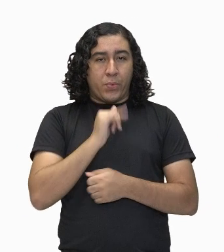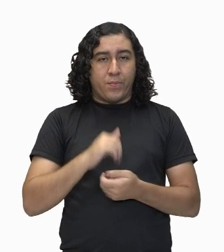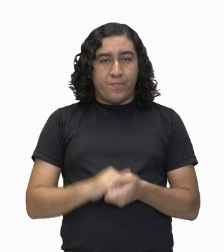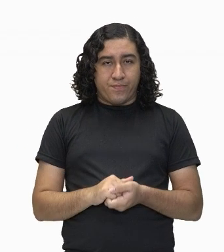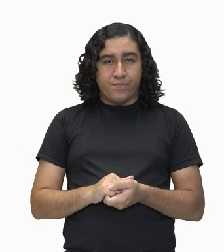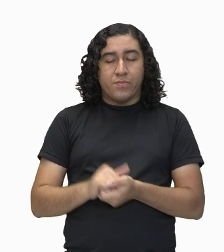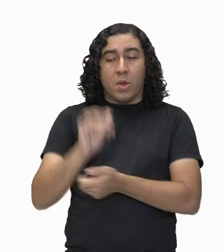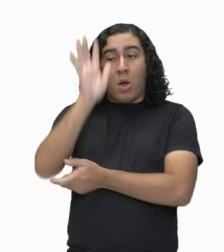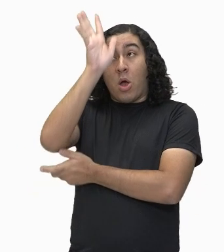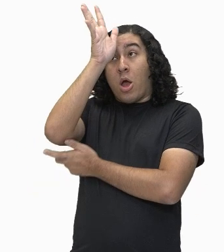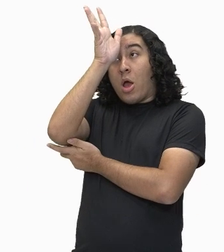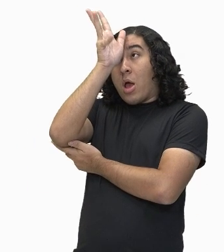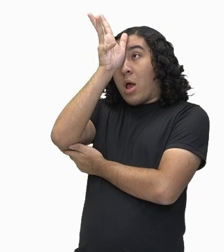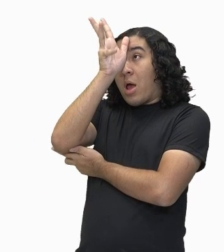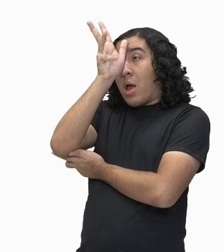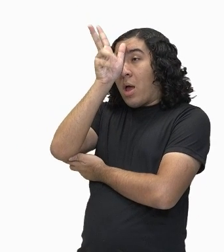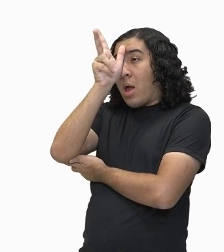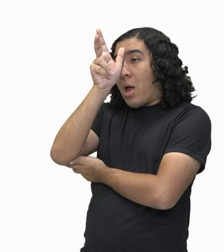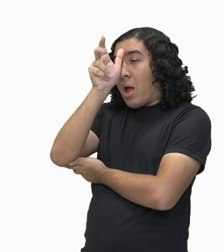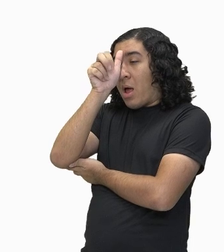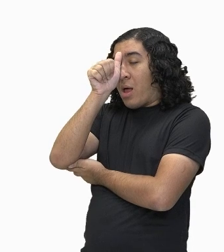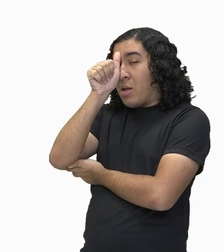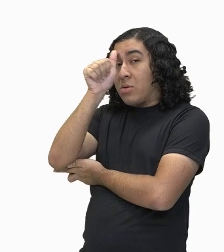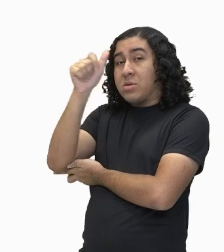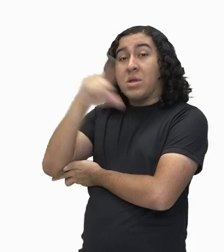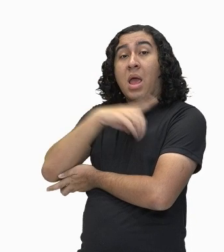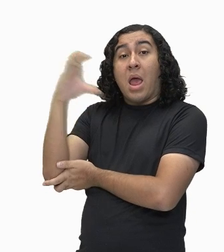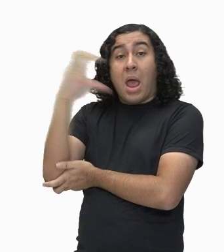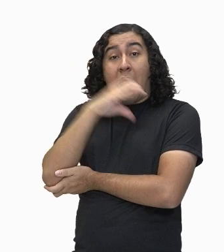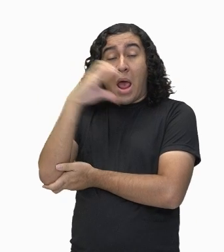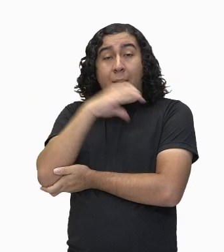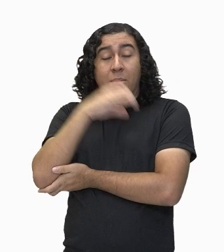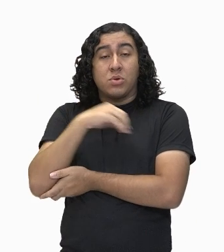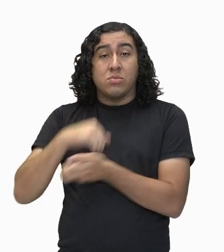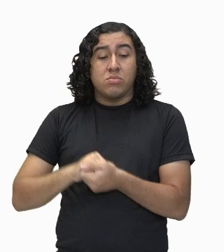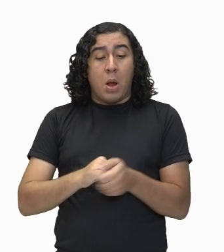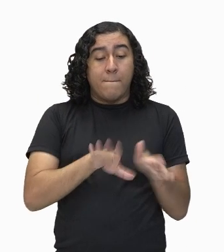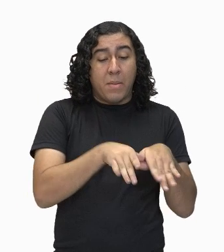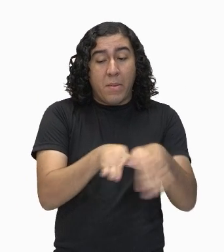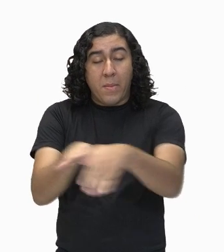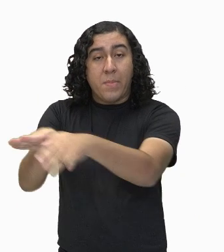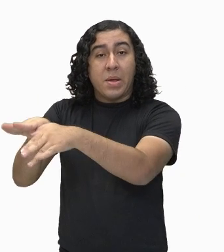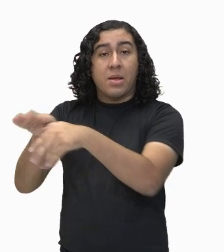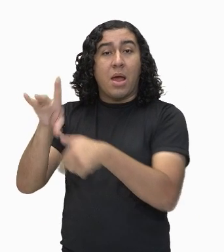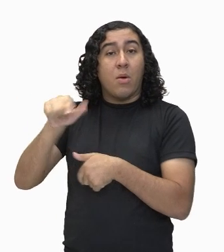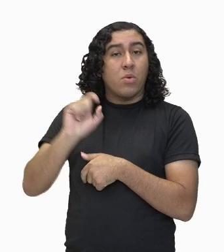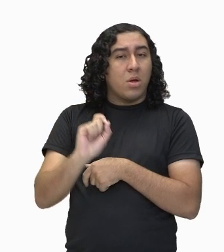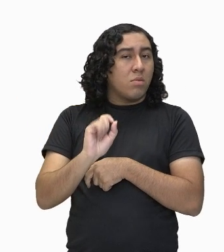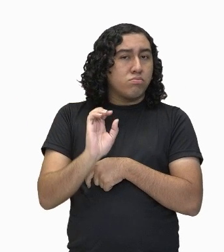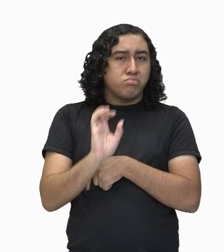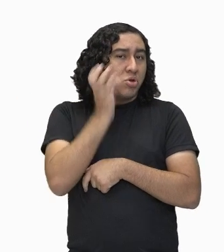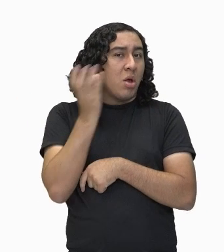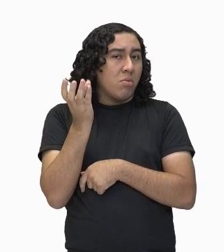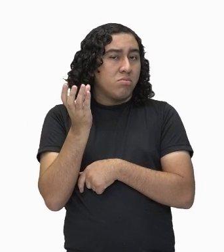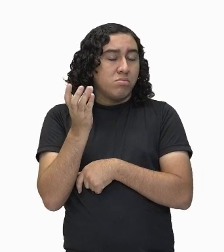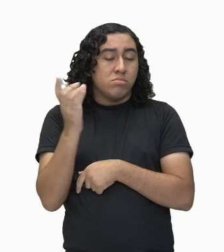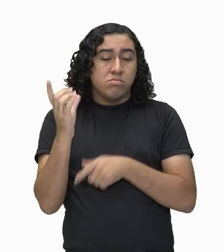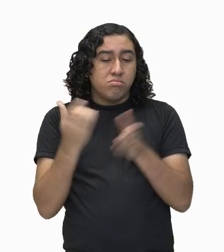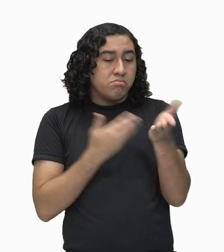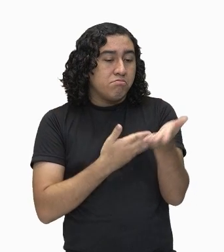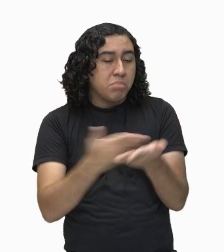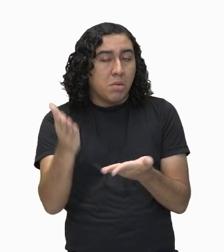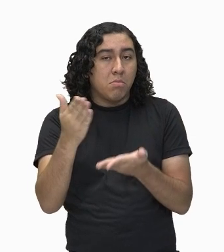um galo passa do nada correndo na sua frente. Então ele se tornou o quê? Um fenômeno, ele se manifestou,